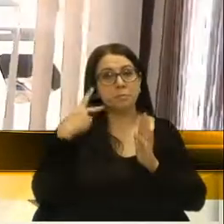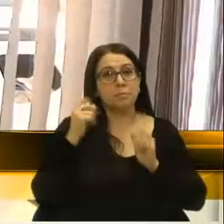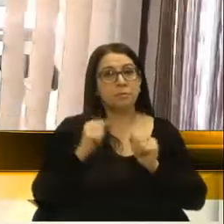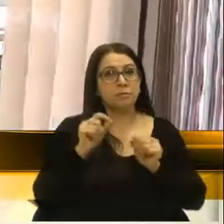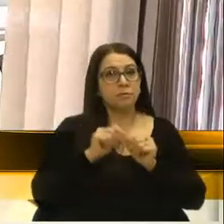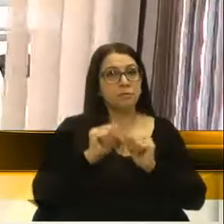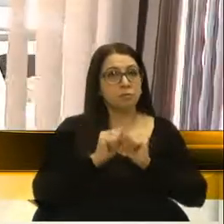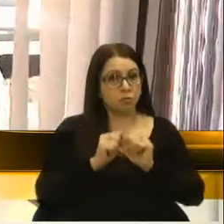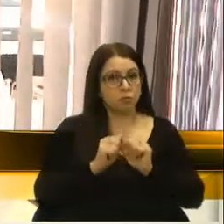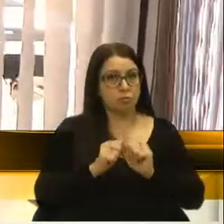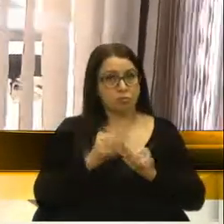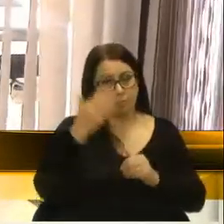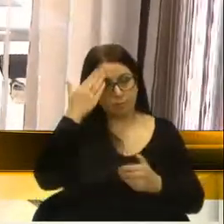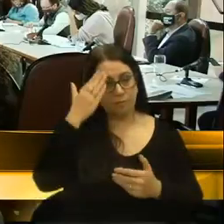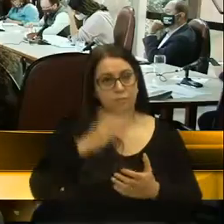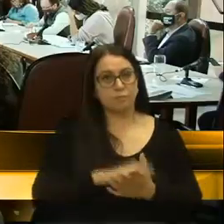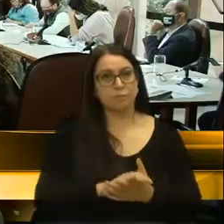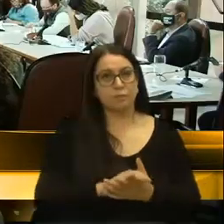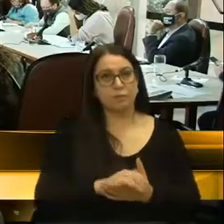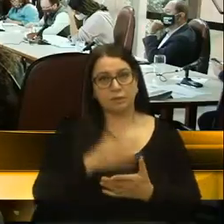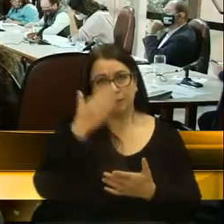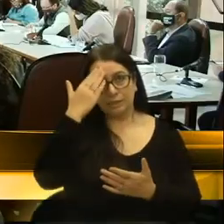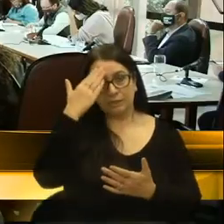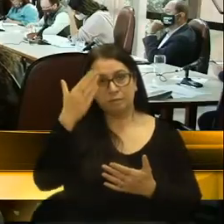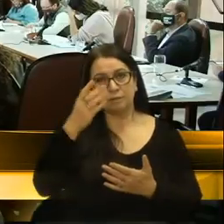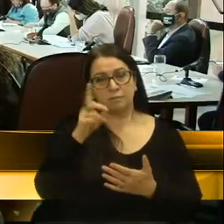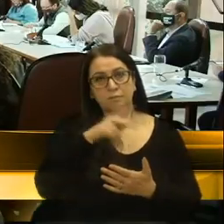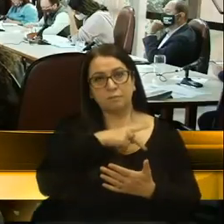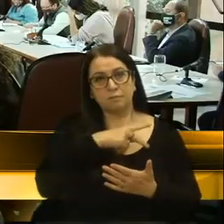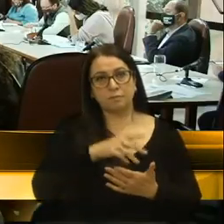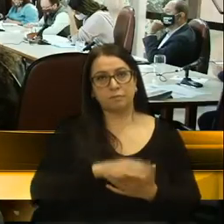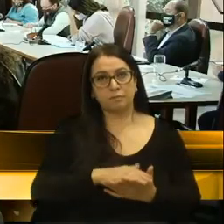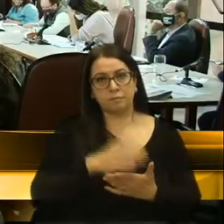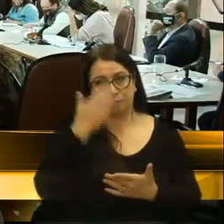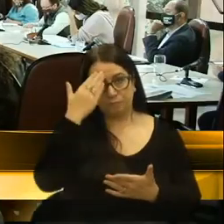isso em conjunto. Obrigado. Ok, muito obrigado. É isso, senhor presidente. Muito obrigado.